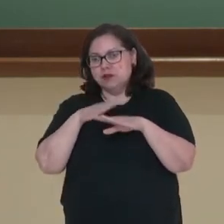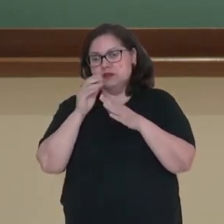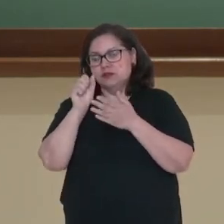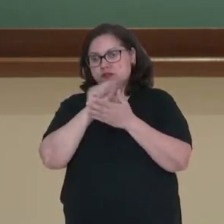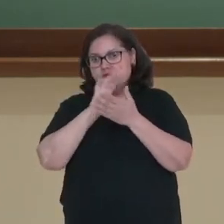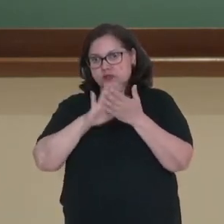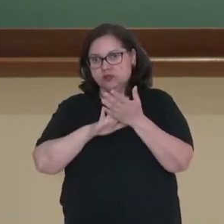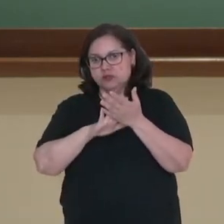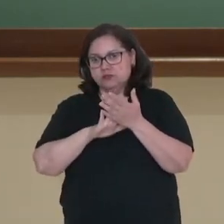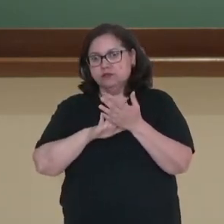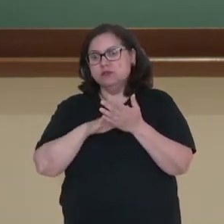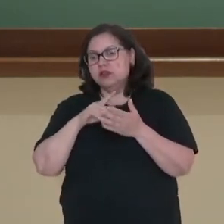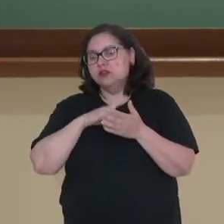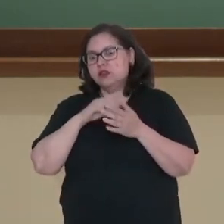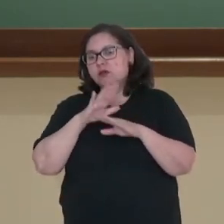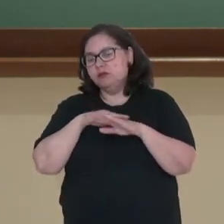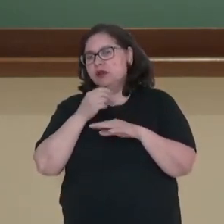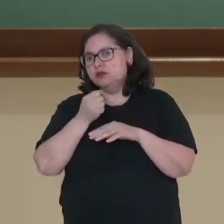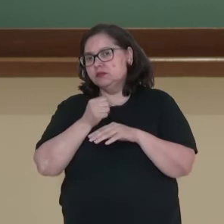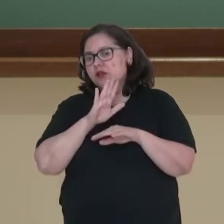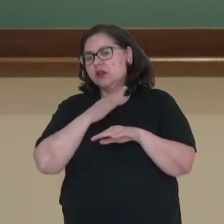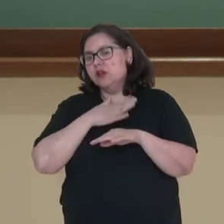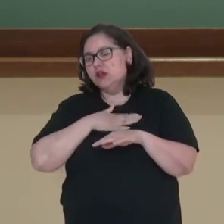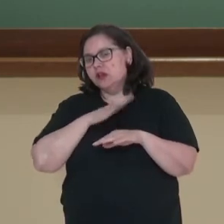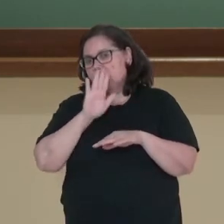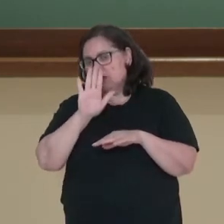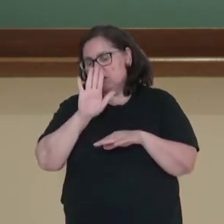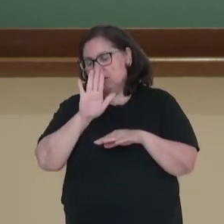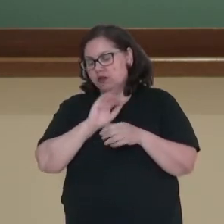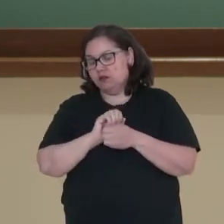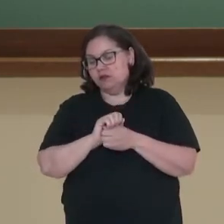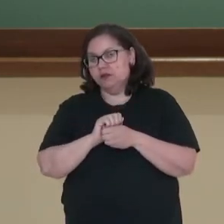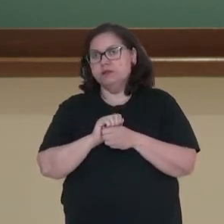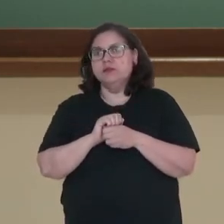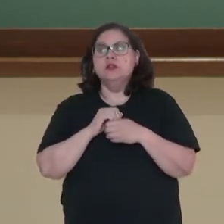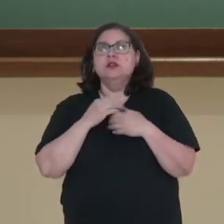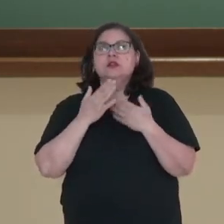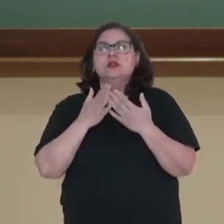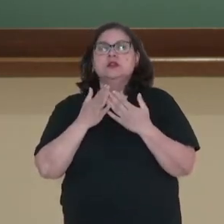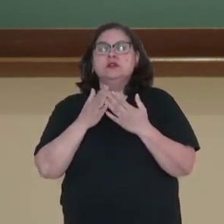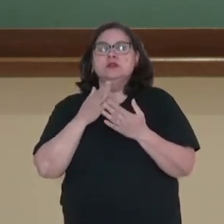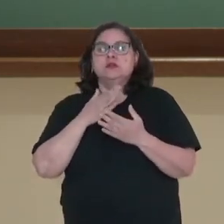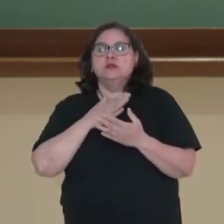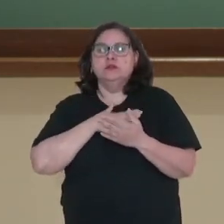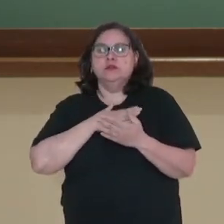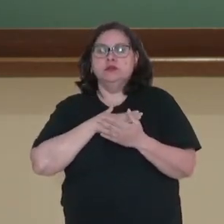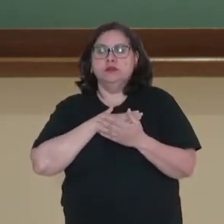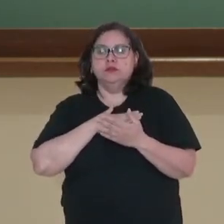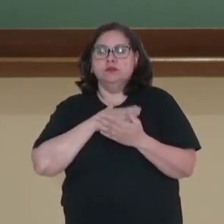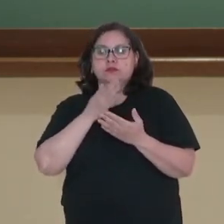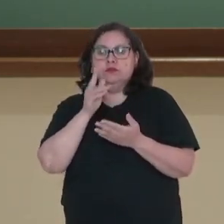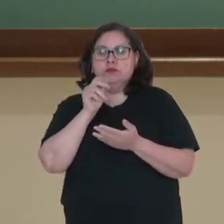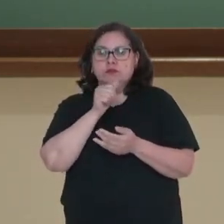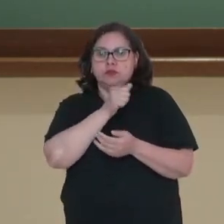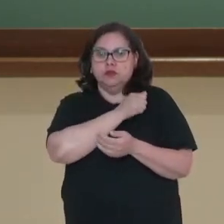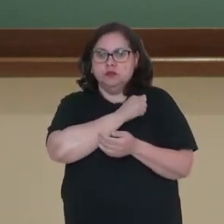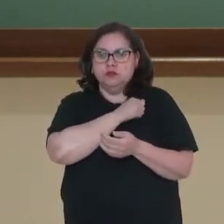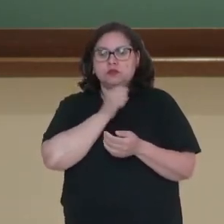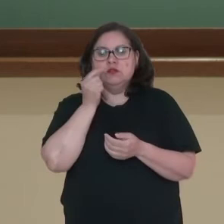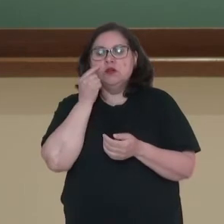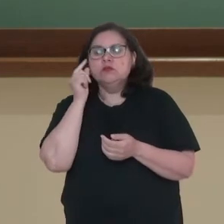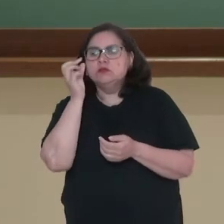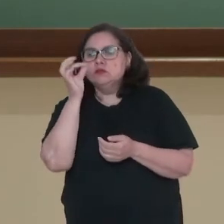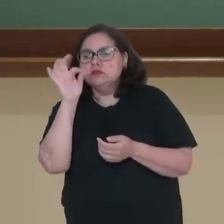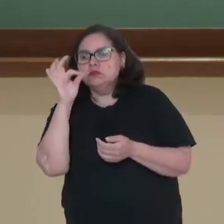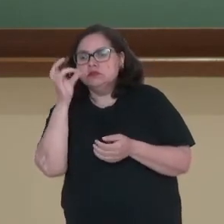exercício. Eu tenho mais um para você, mas calma lá, meu caro e minha cara. Vamos conferir esse aqui,